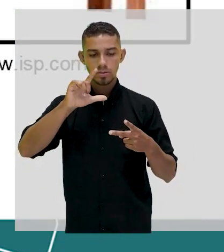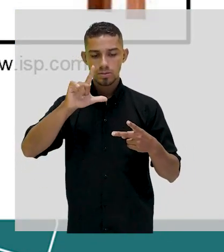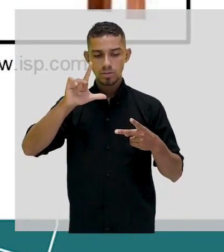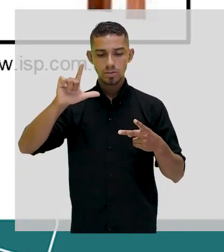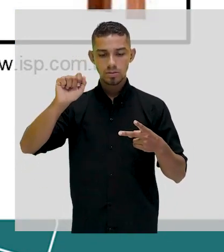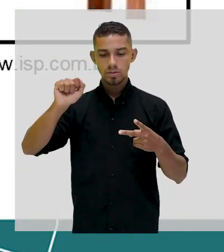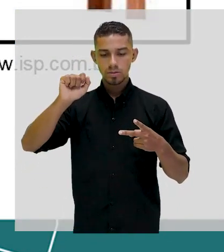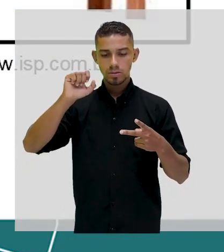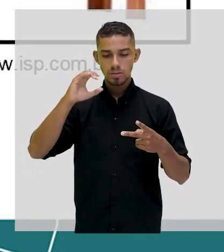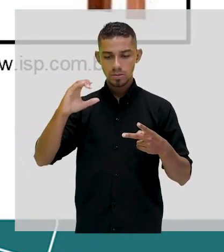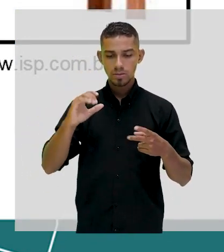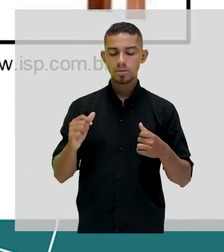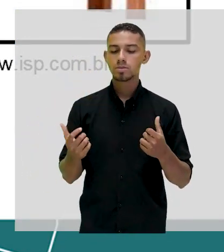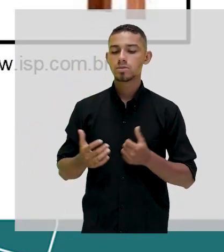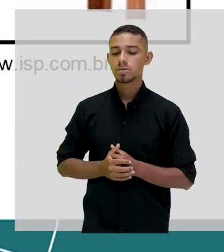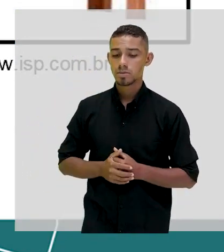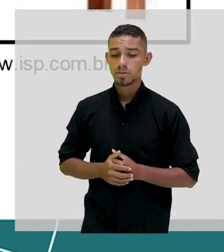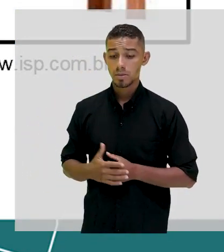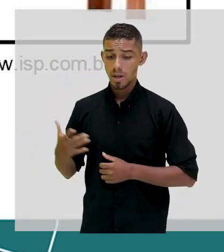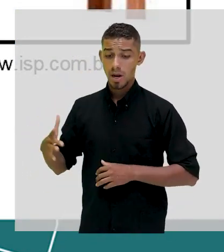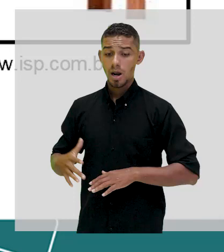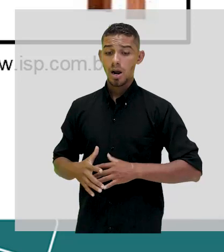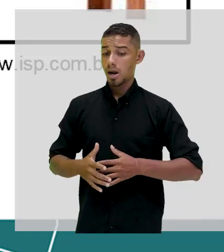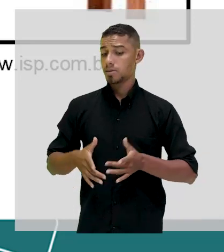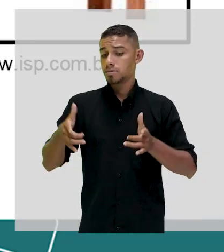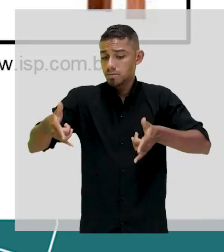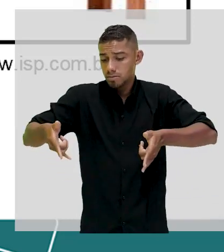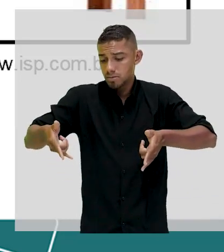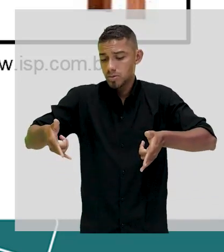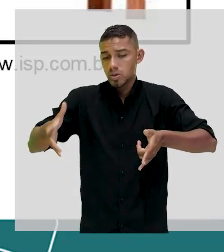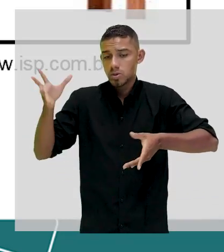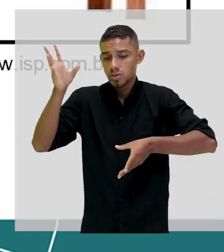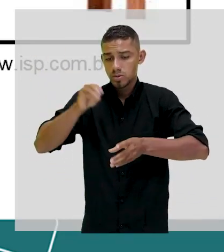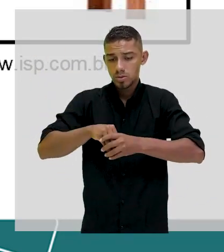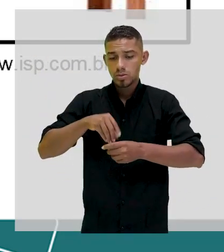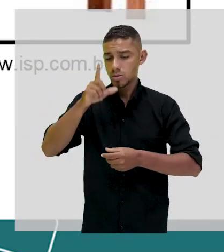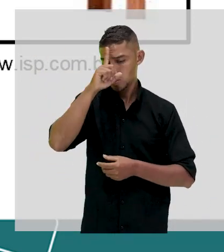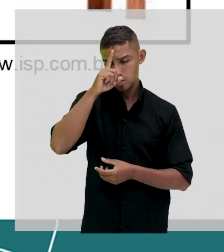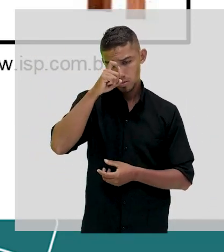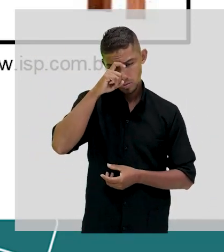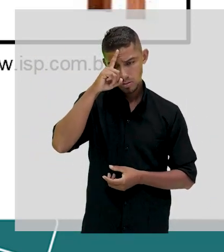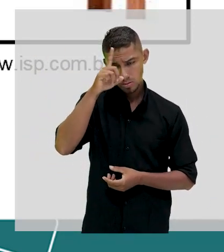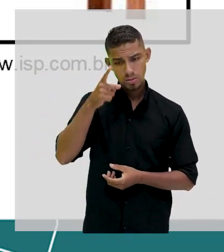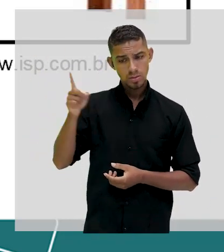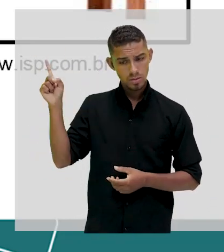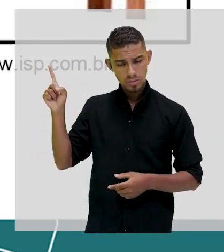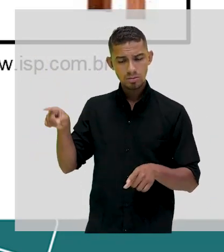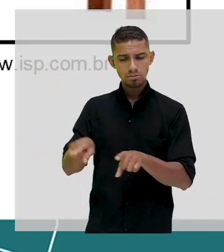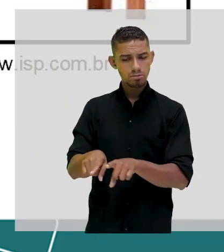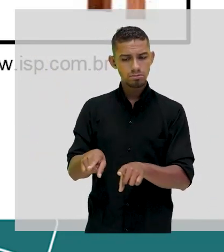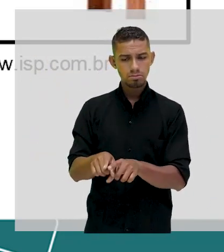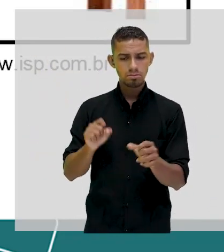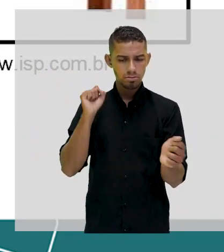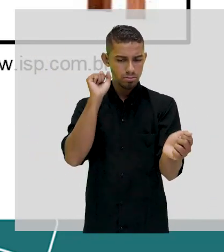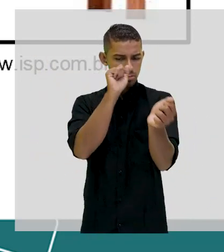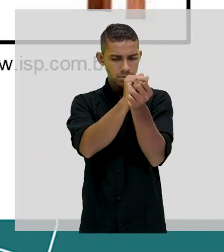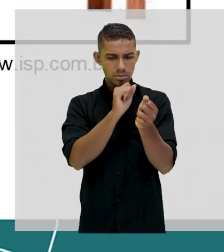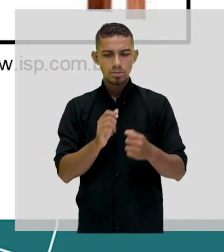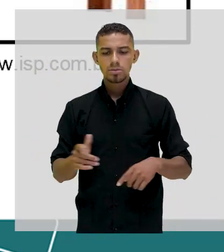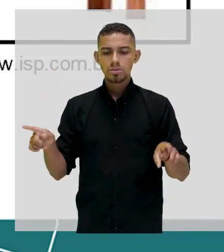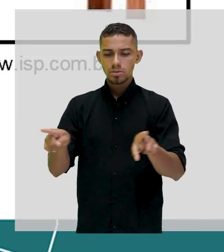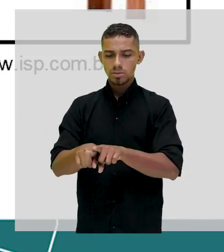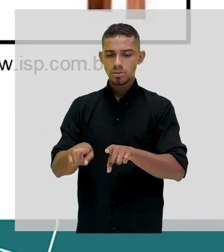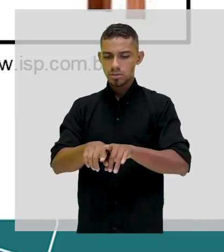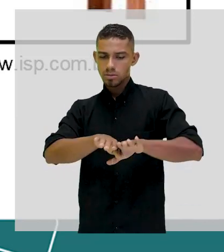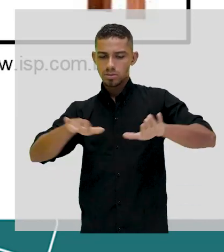que foi inspirado nas camas de hospitais, adaptadas por Pilates durante a sua prisão. Além da base estável,